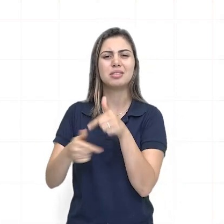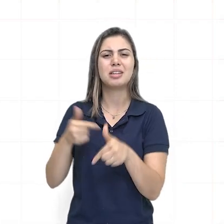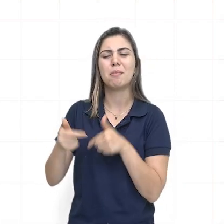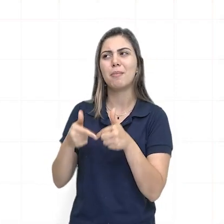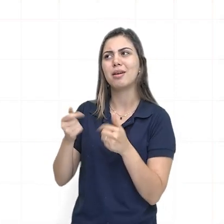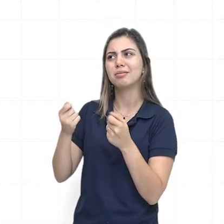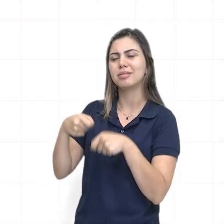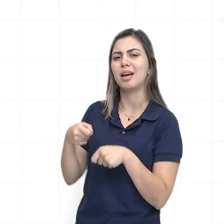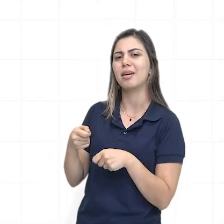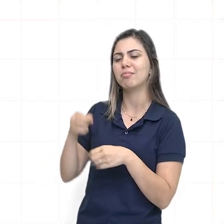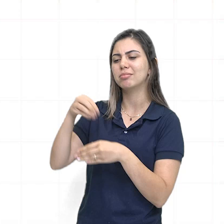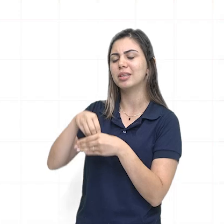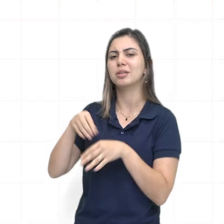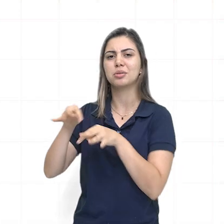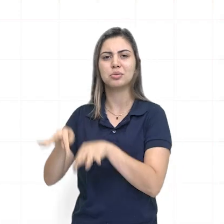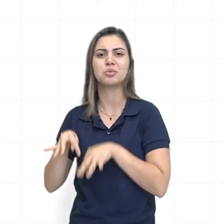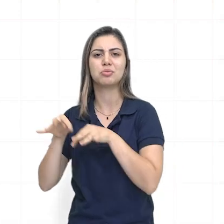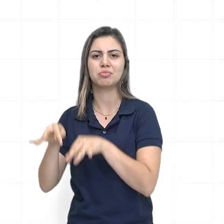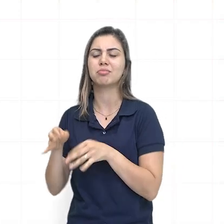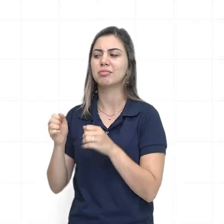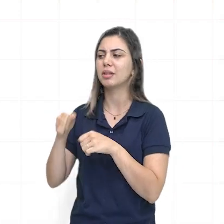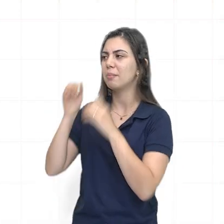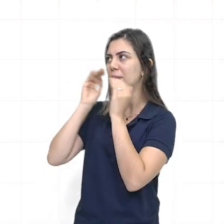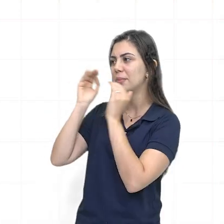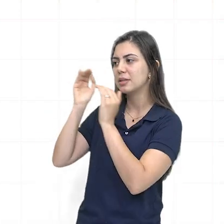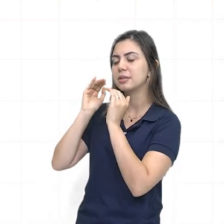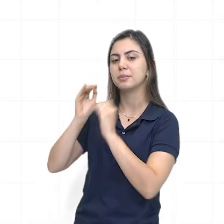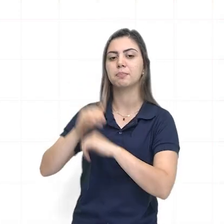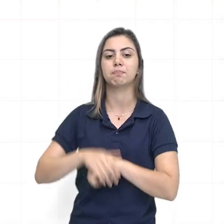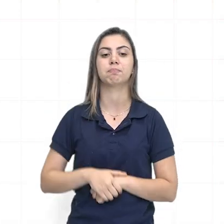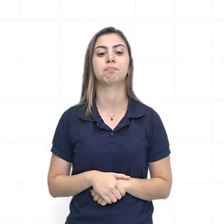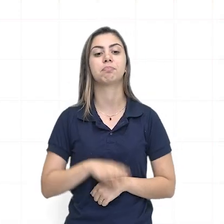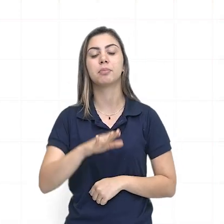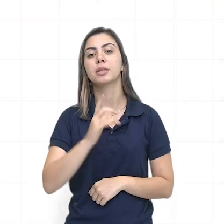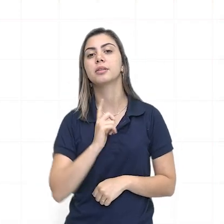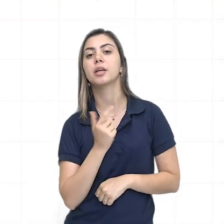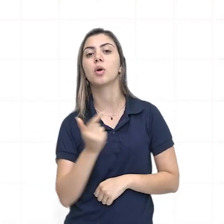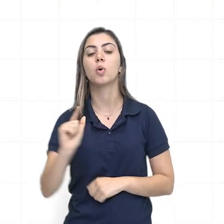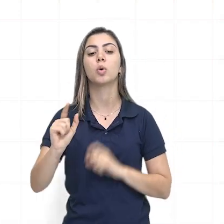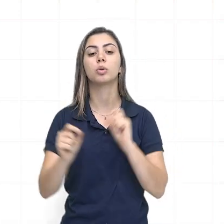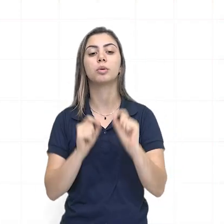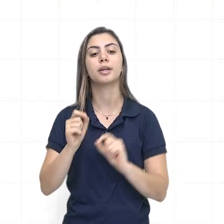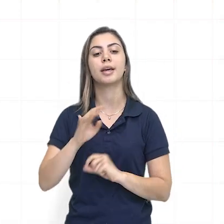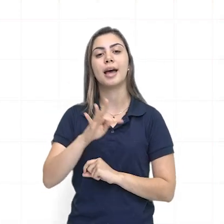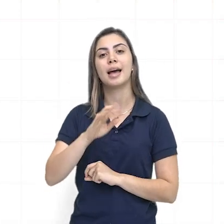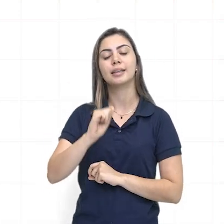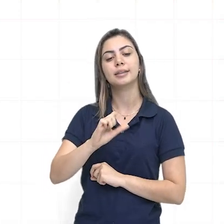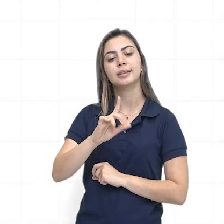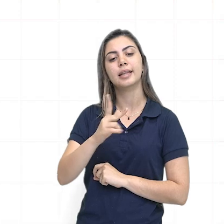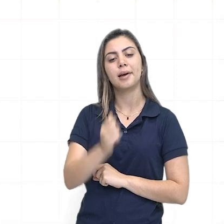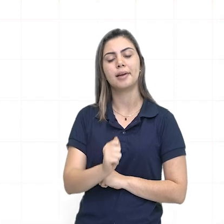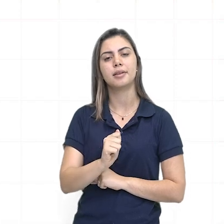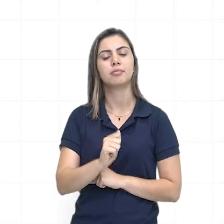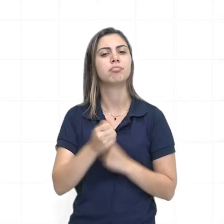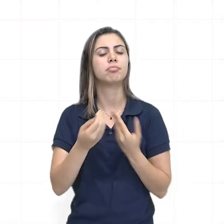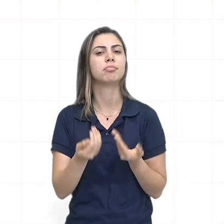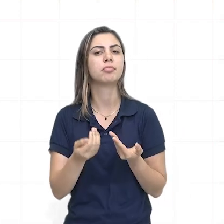dentro do feudo, tá? Além da corveia, você vai ter a talha, né, de talhar mesmo,